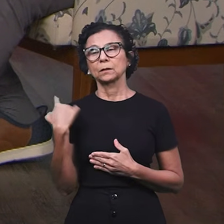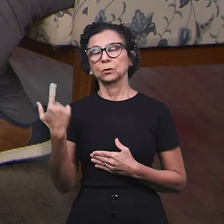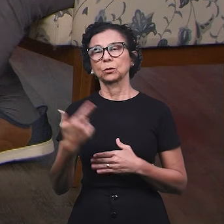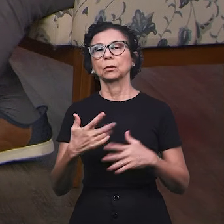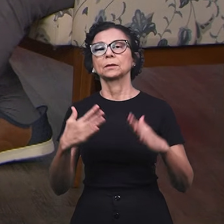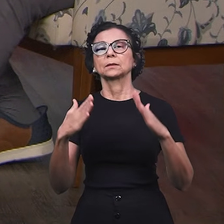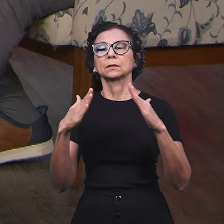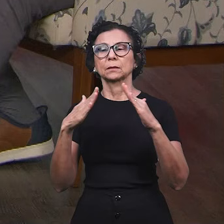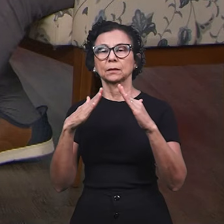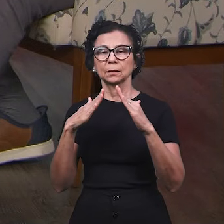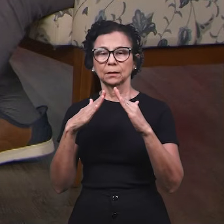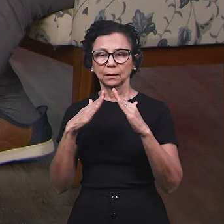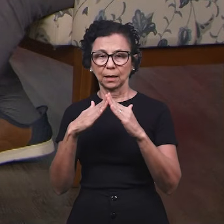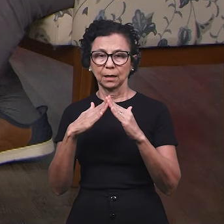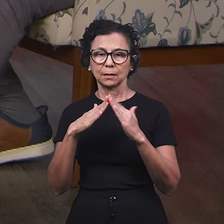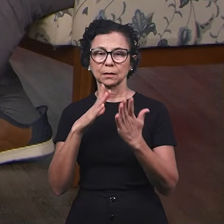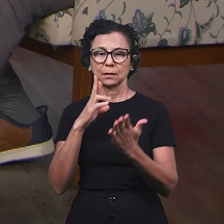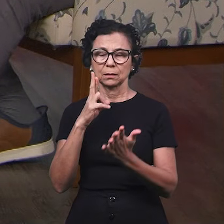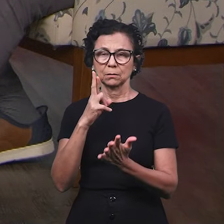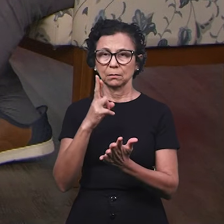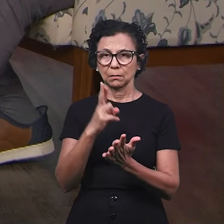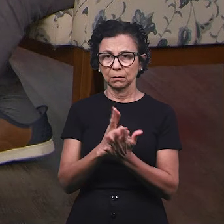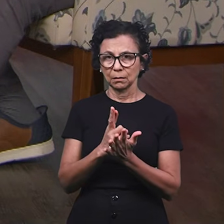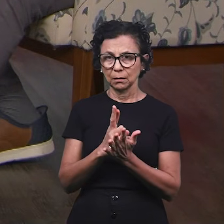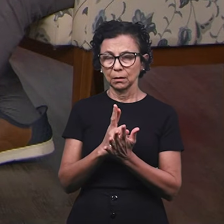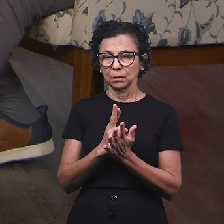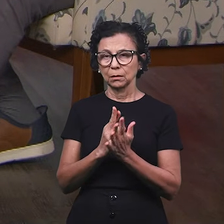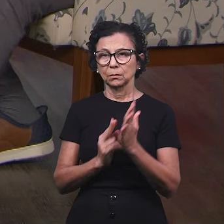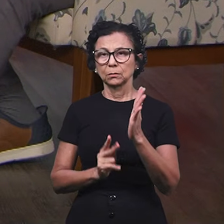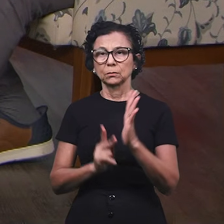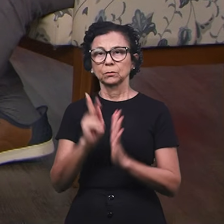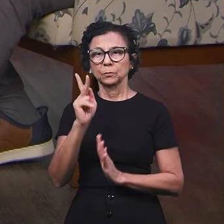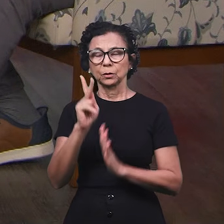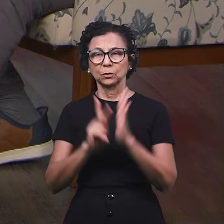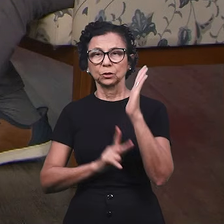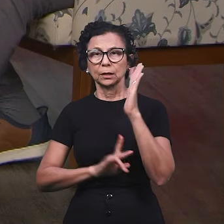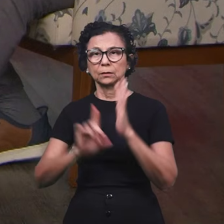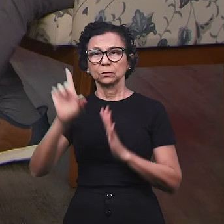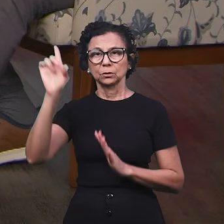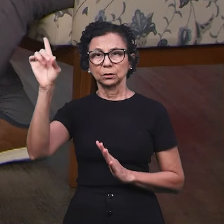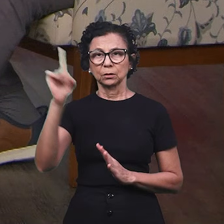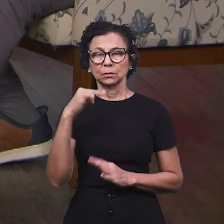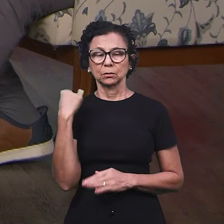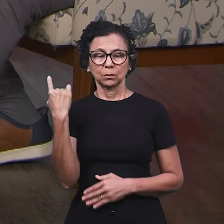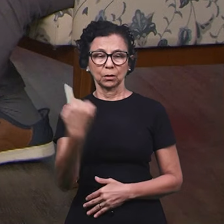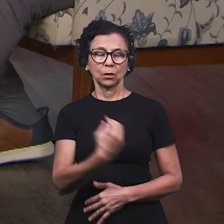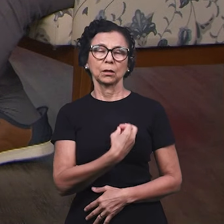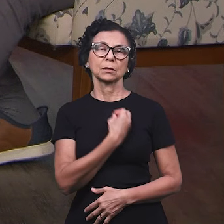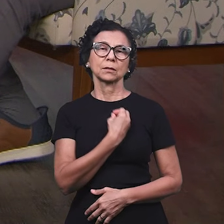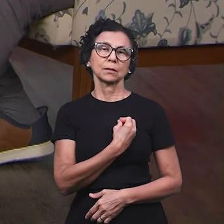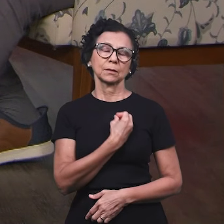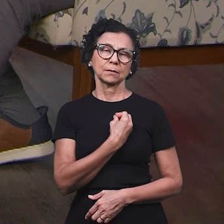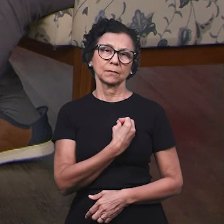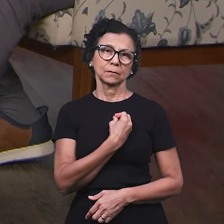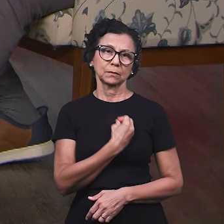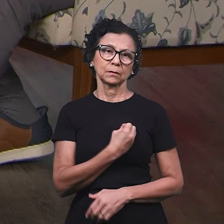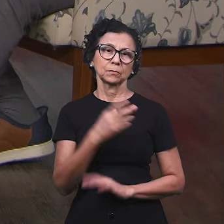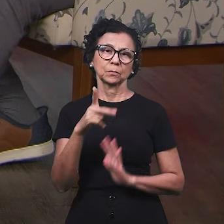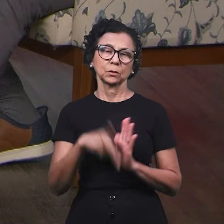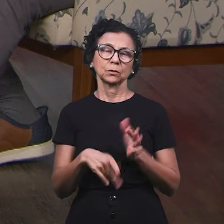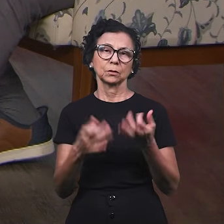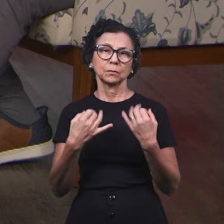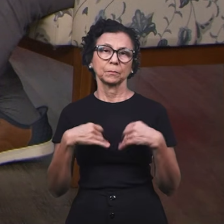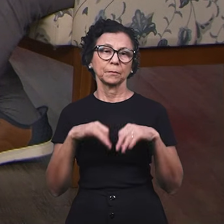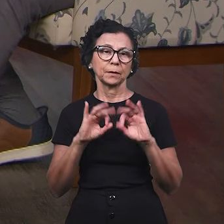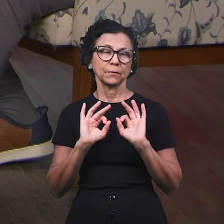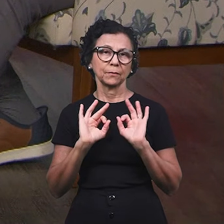tem que ser uma consequência desse projeto que Deus estabeleceu para a igreja. Do projeto perfeito,